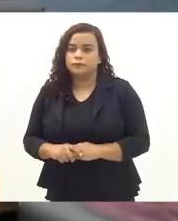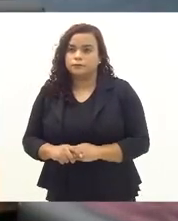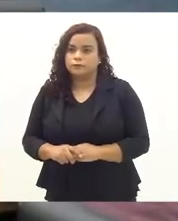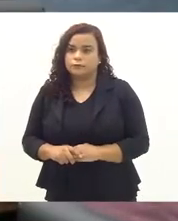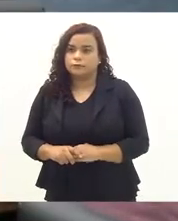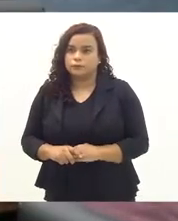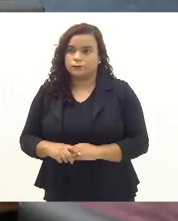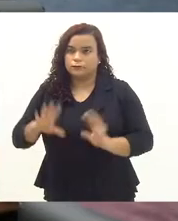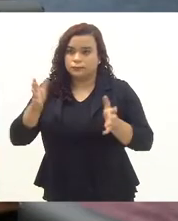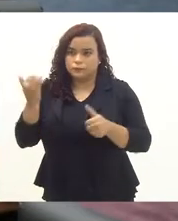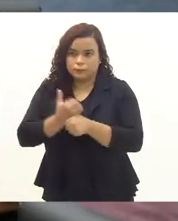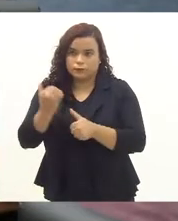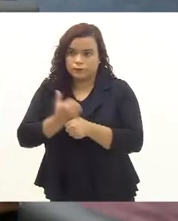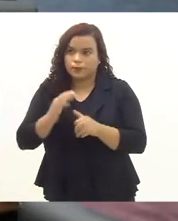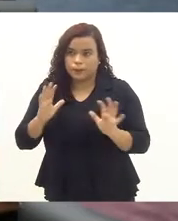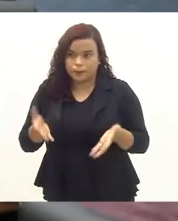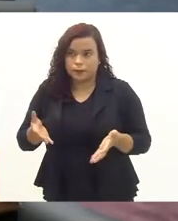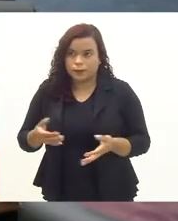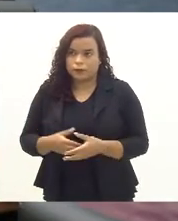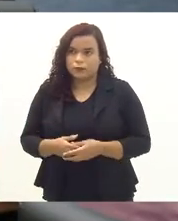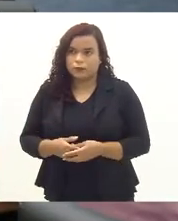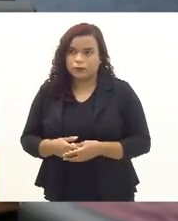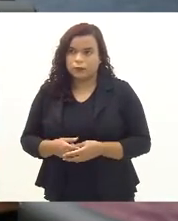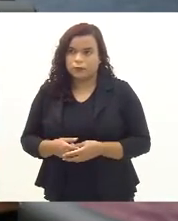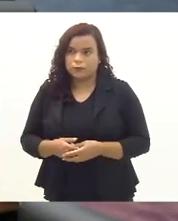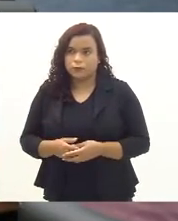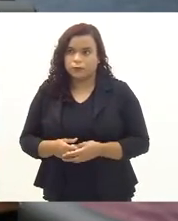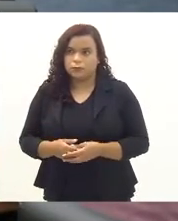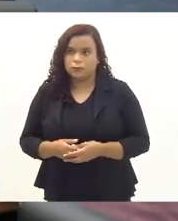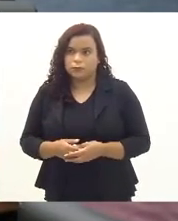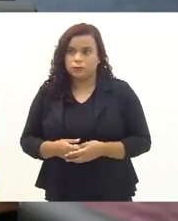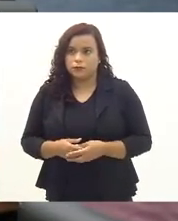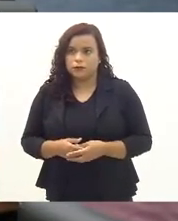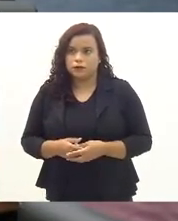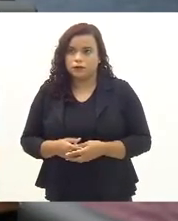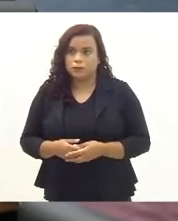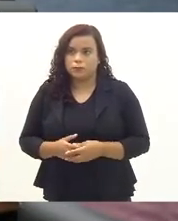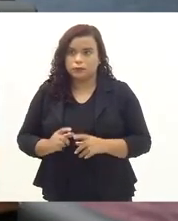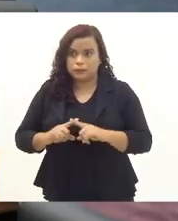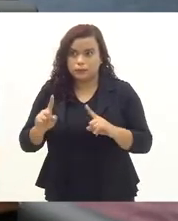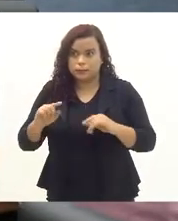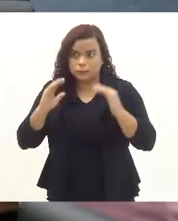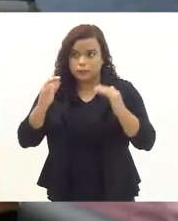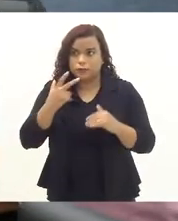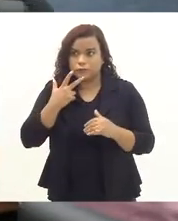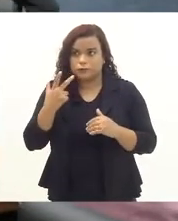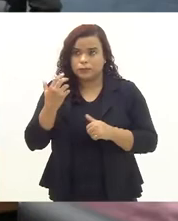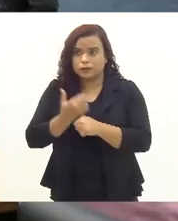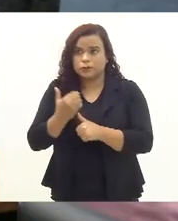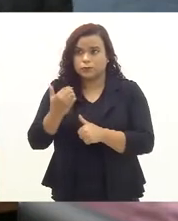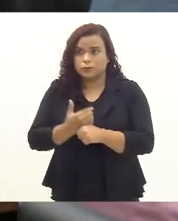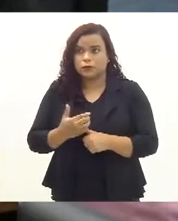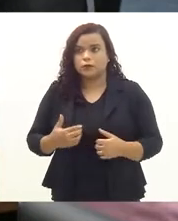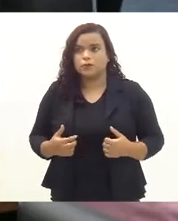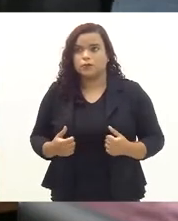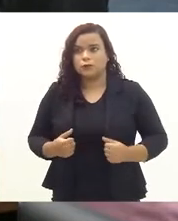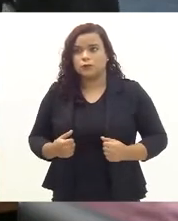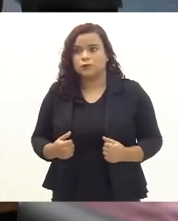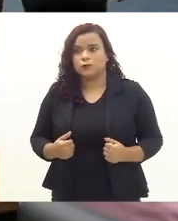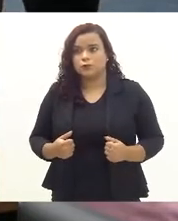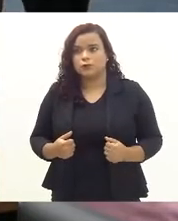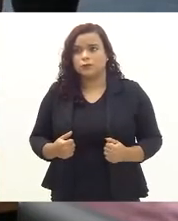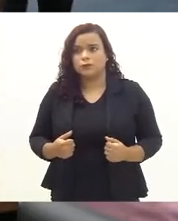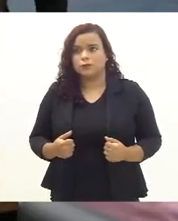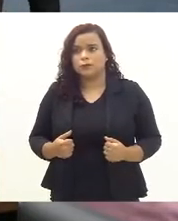e já é substantivo parecer do deputado vossa excelência falou substitutivo mas pode